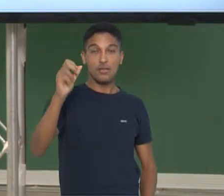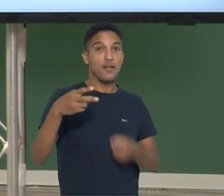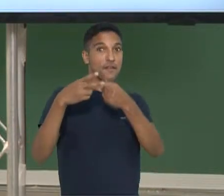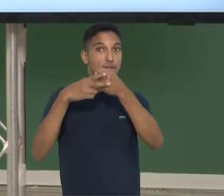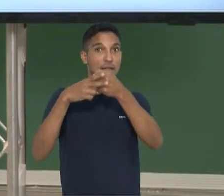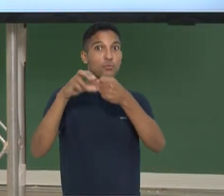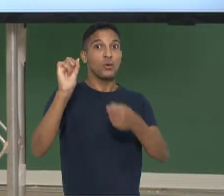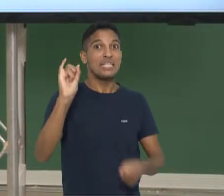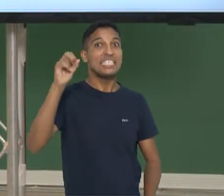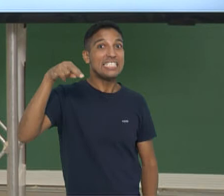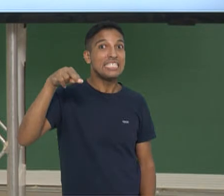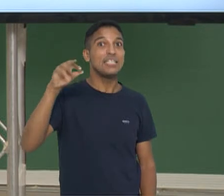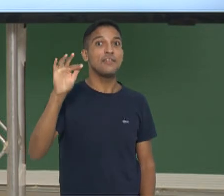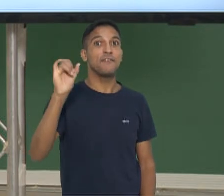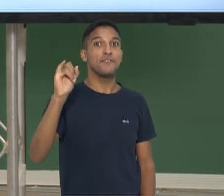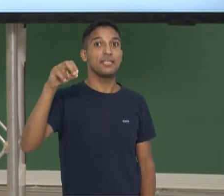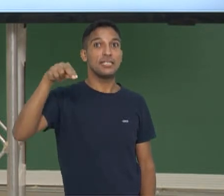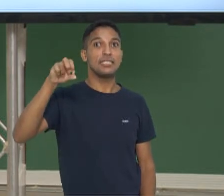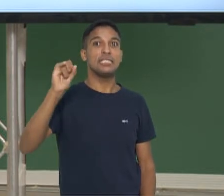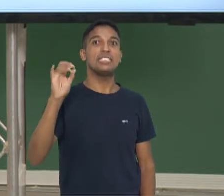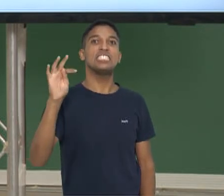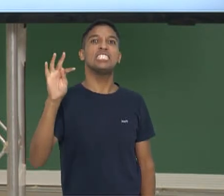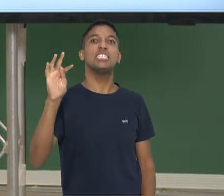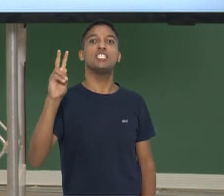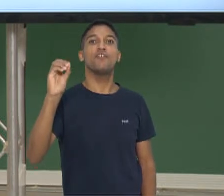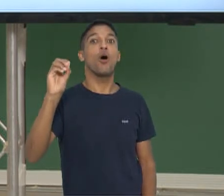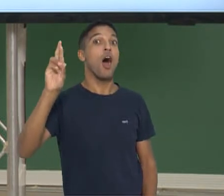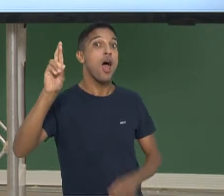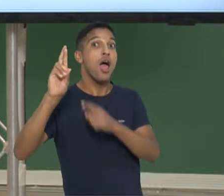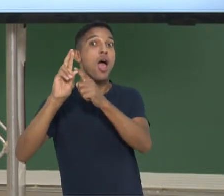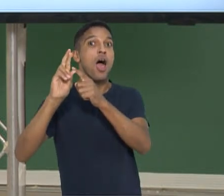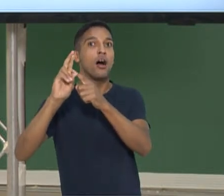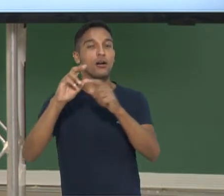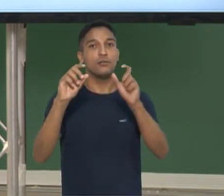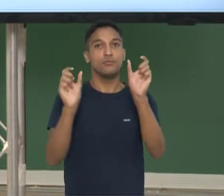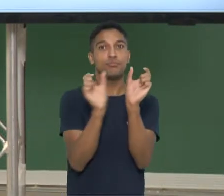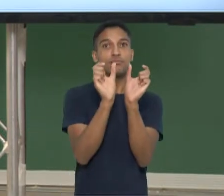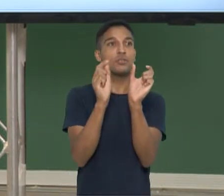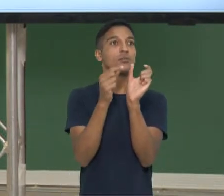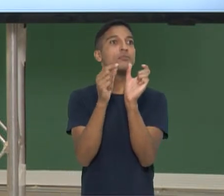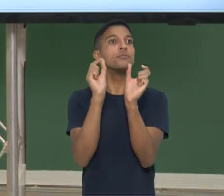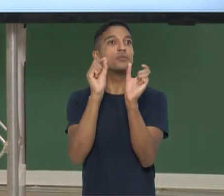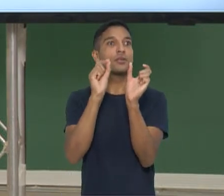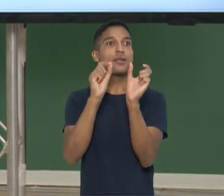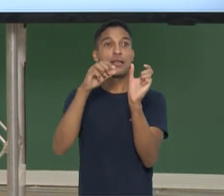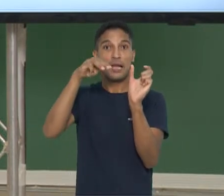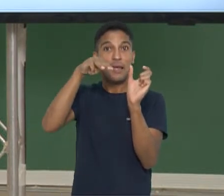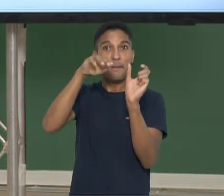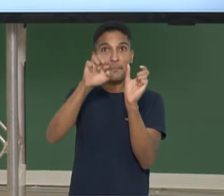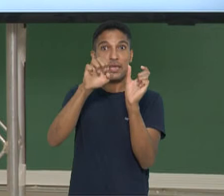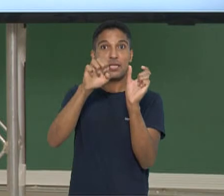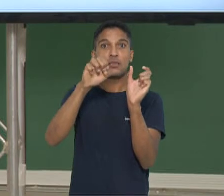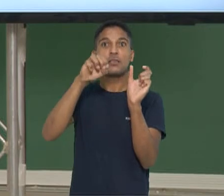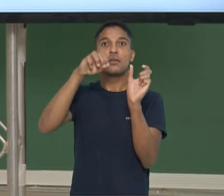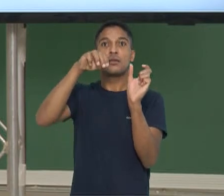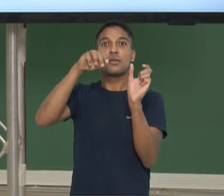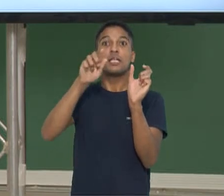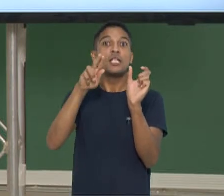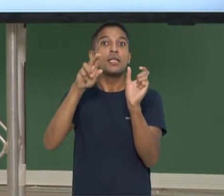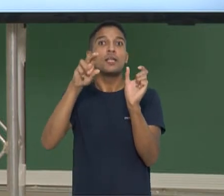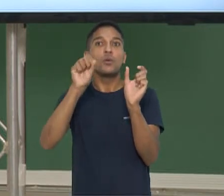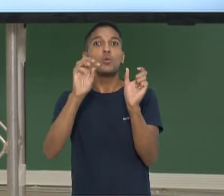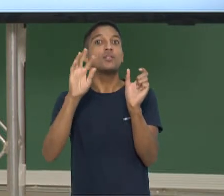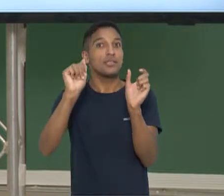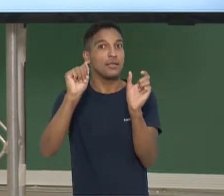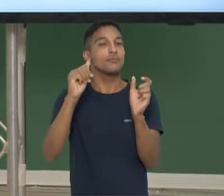no infinitivo. Me gusta usar as sapatillas deportivas. Sapatillas é o mesmo que tênis, tá? Não me gustan las